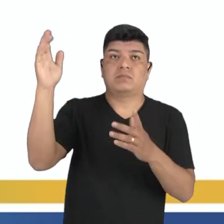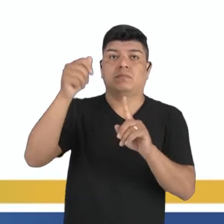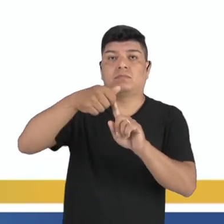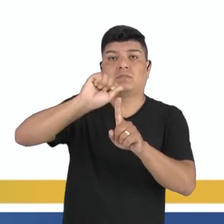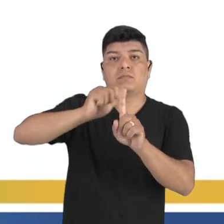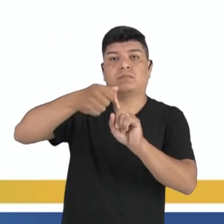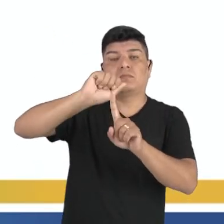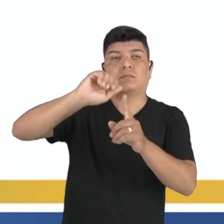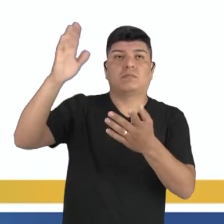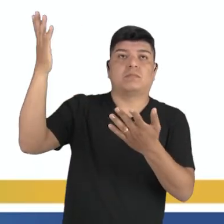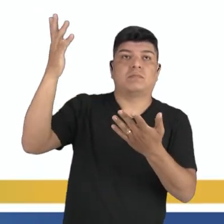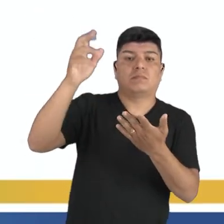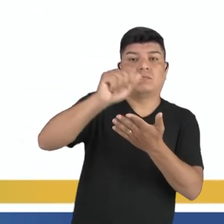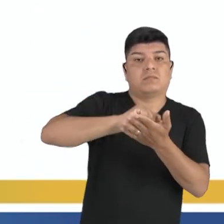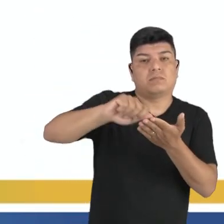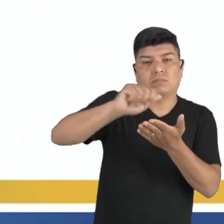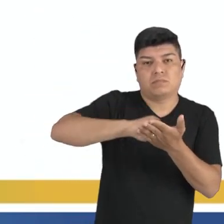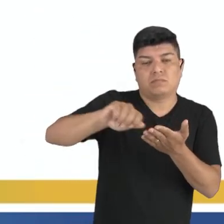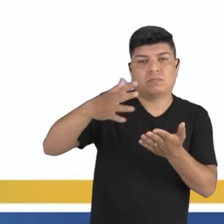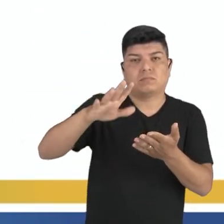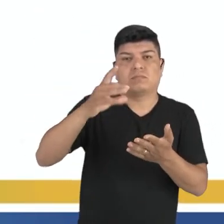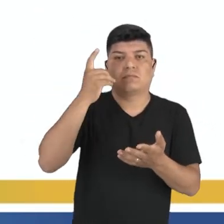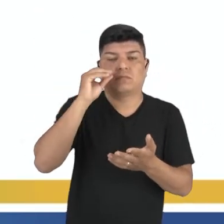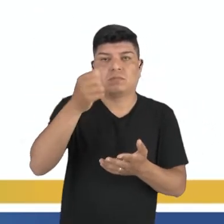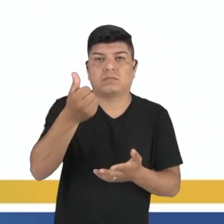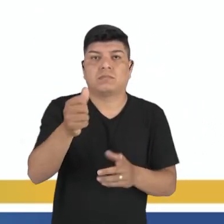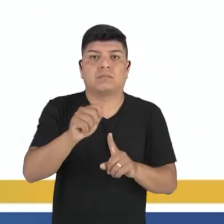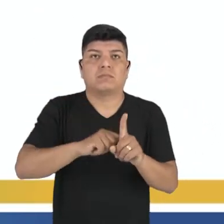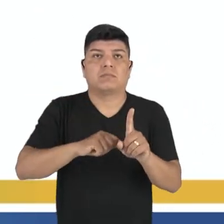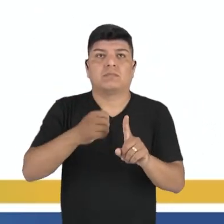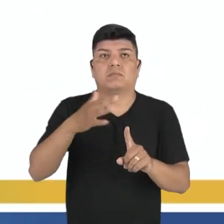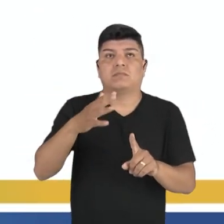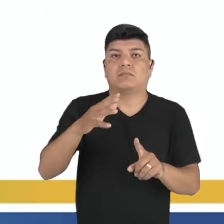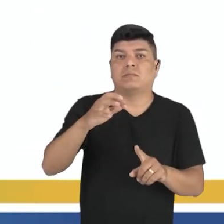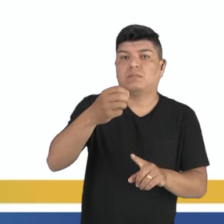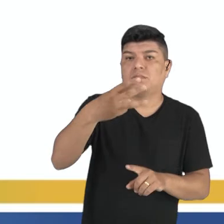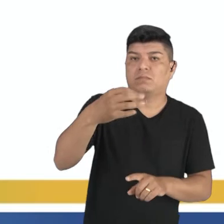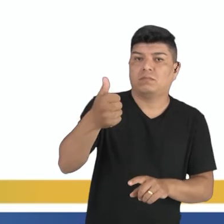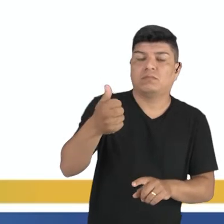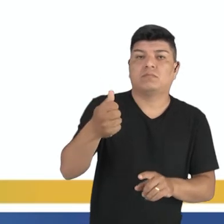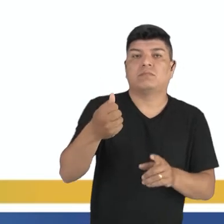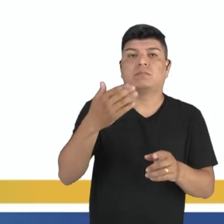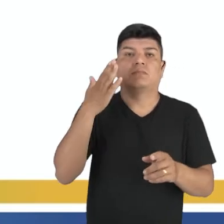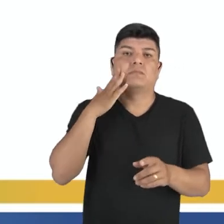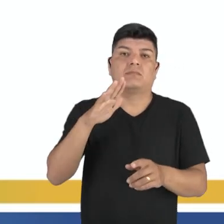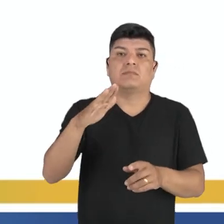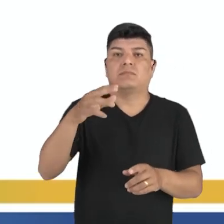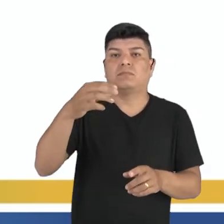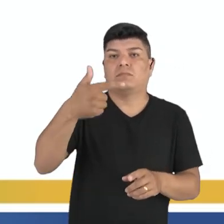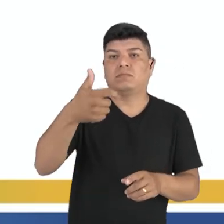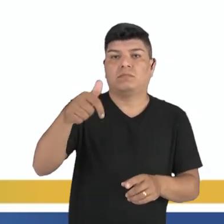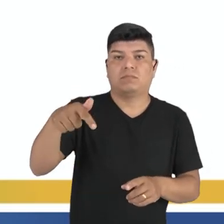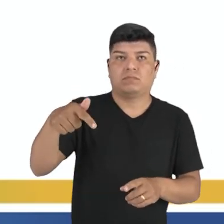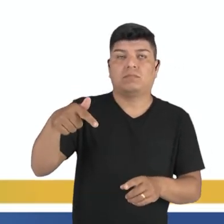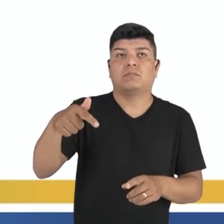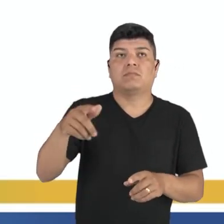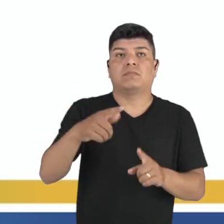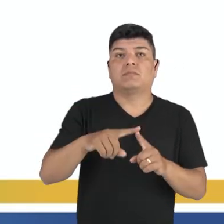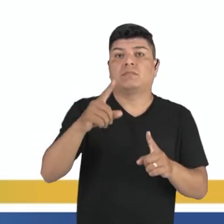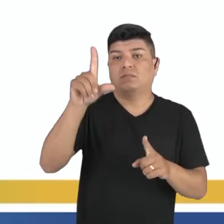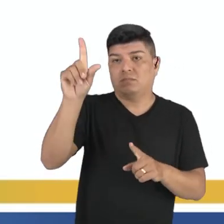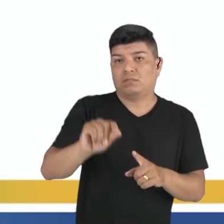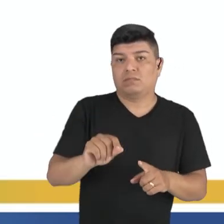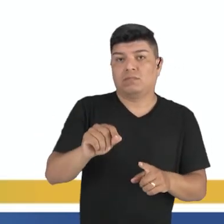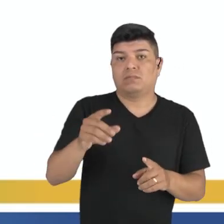né, anotou o seu ciclo por 6 meses e verificou que o mais longo tinha 31 dias e o mais curto 27. Então como é que a gente faz? Do mais curto a gente